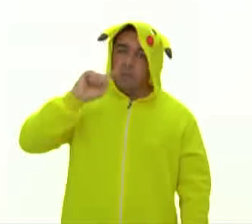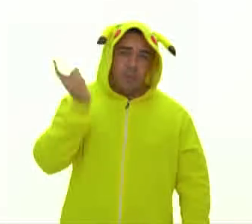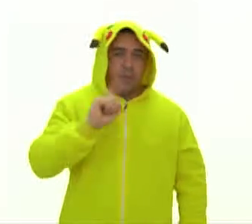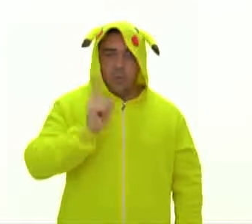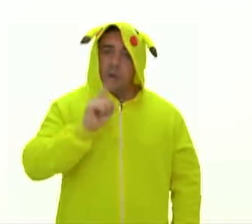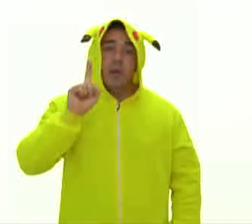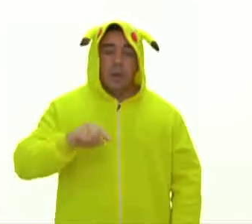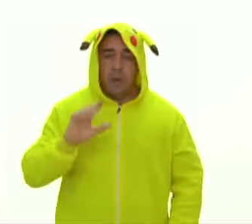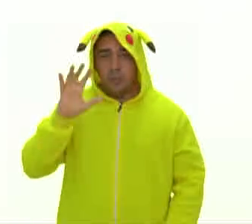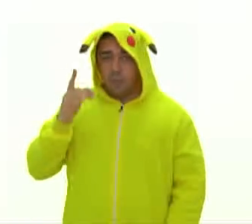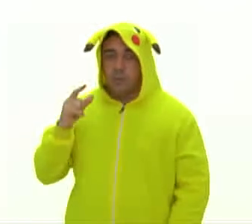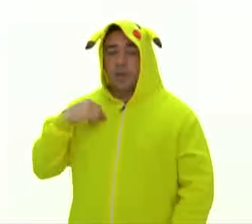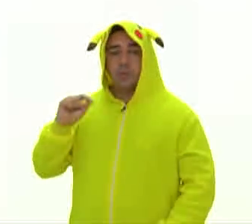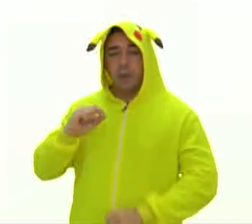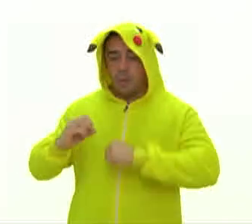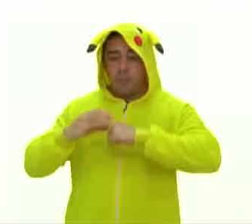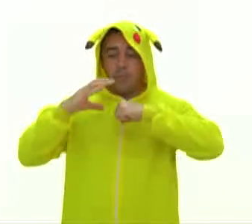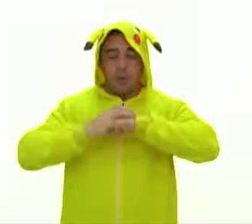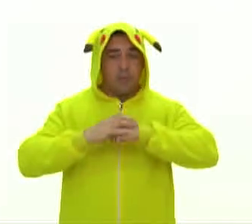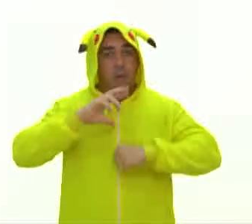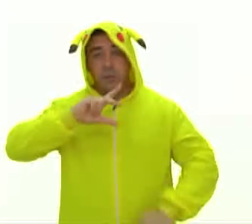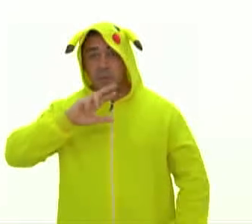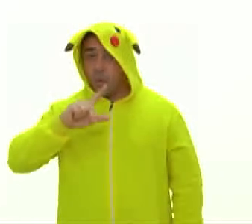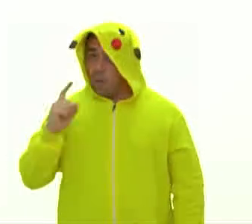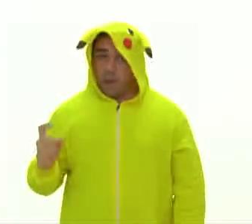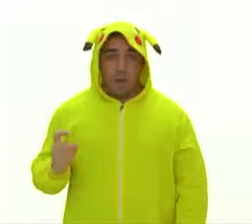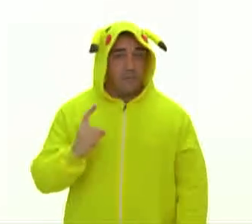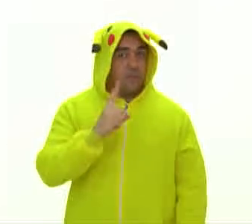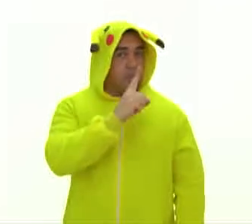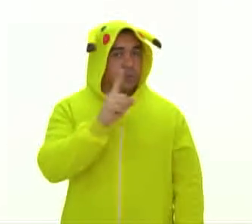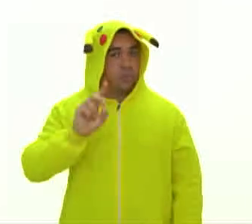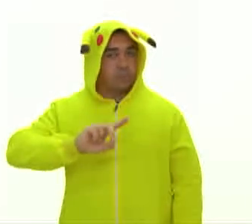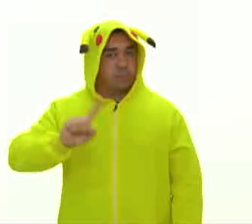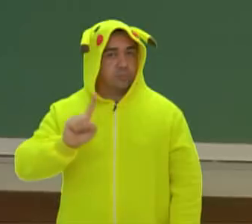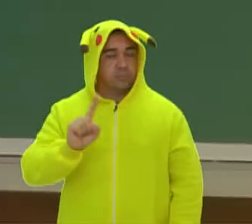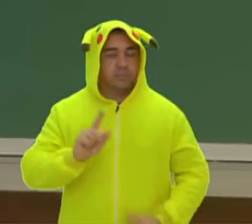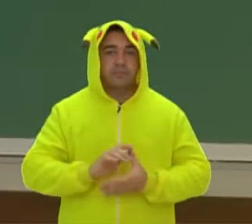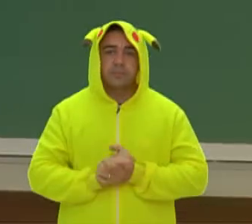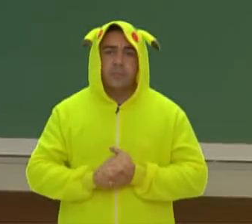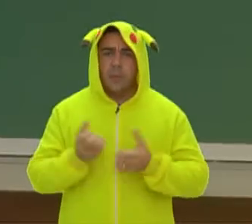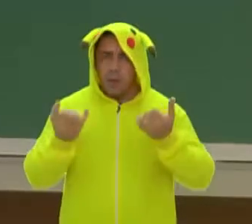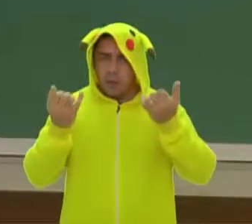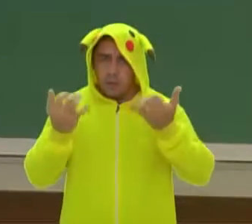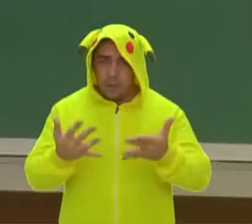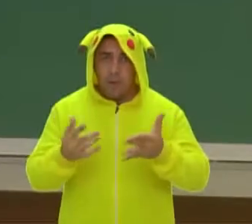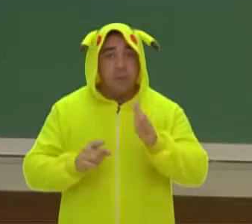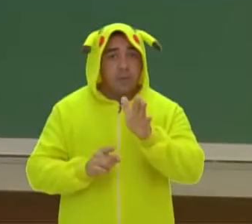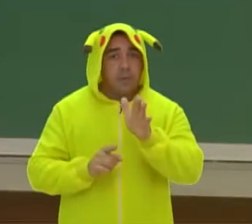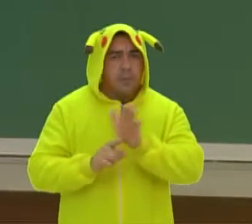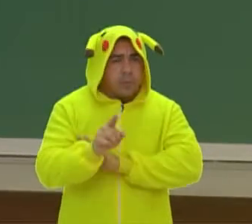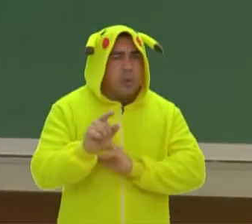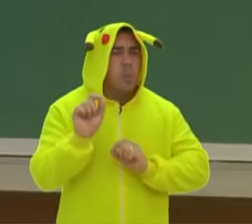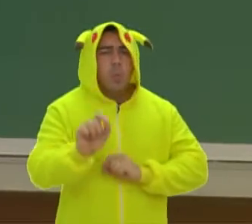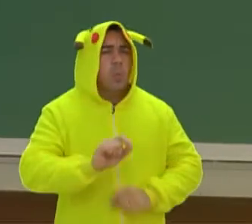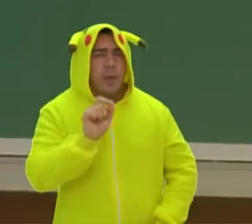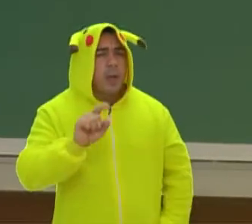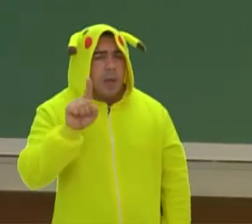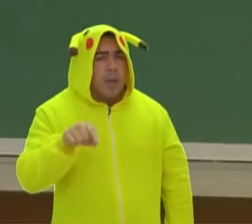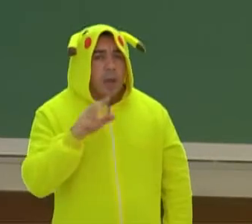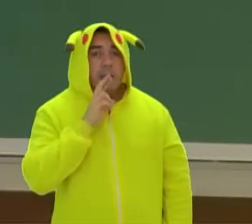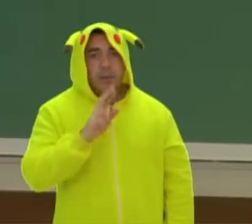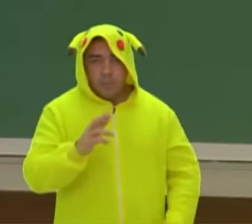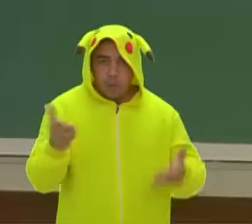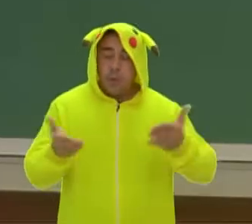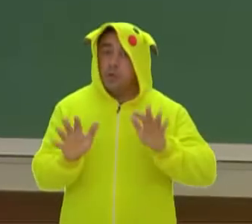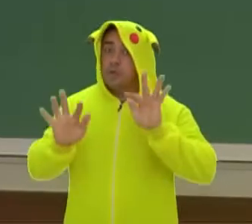Portanto, o que ocorre em Pokémons não é evolução. Eu ainda tinha lançado para você um desafio de procurar o que é na verdade, que a gente vai dar a